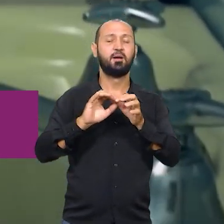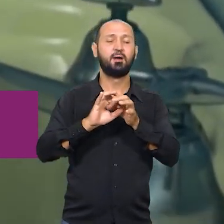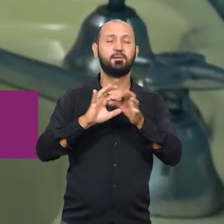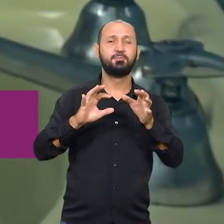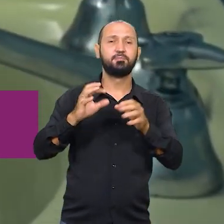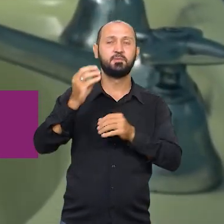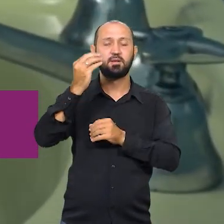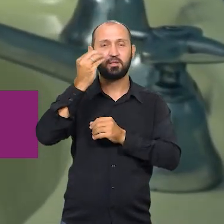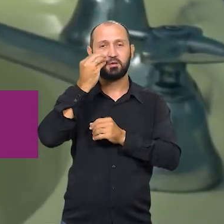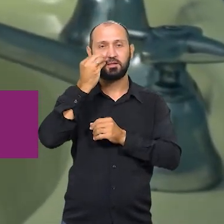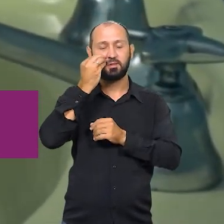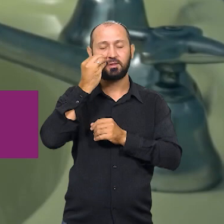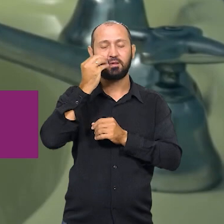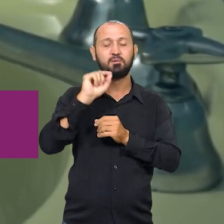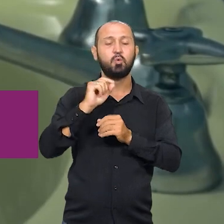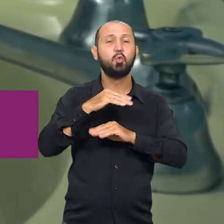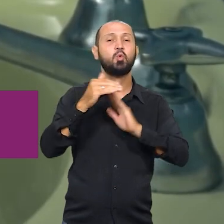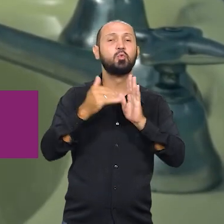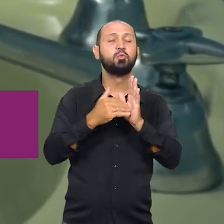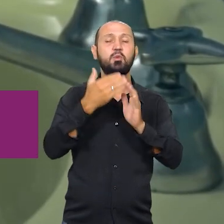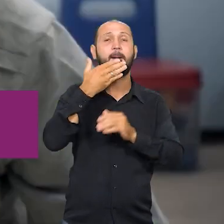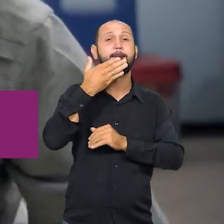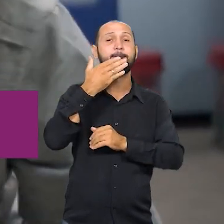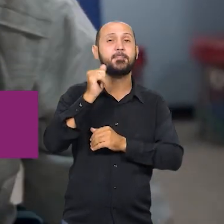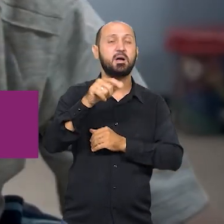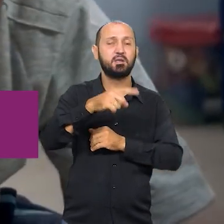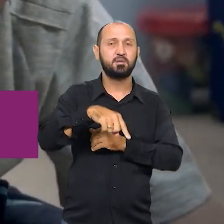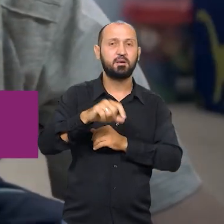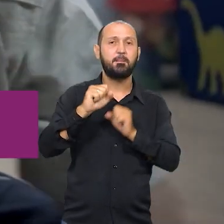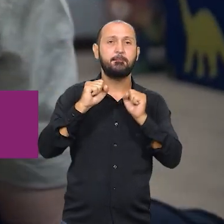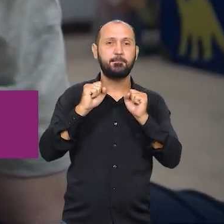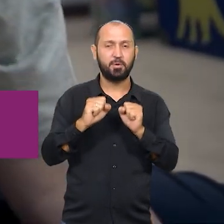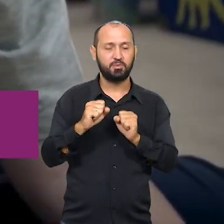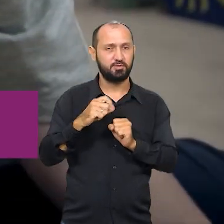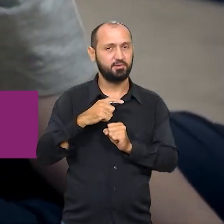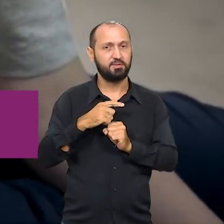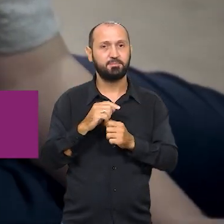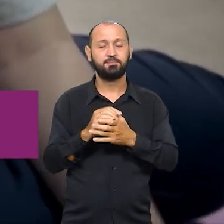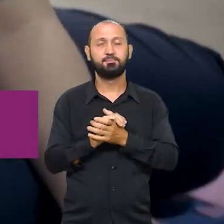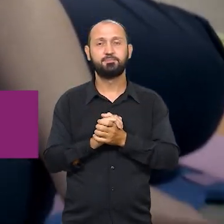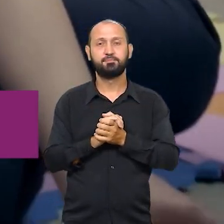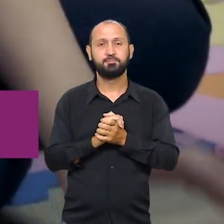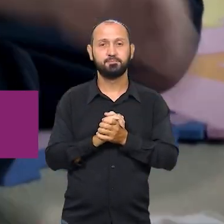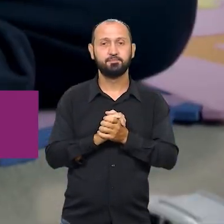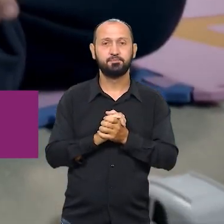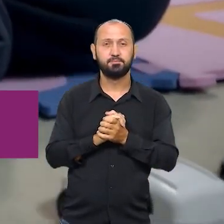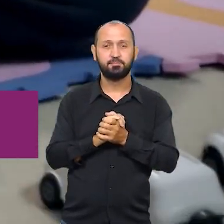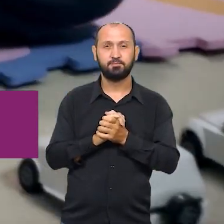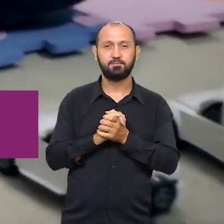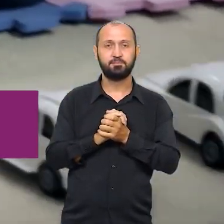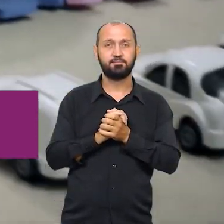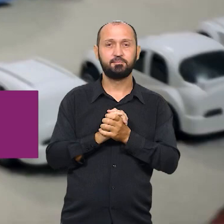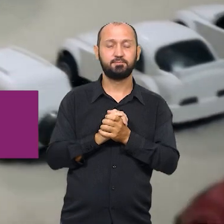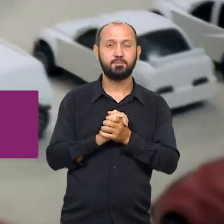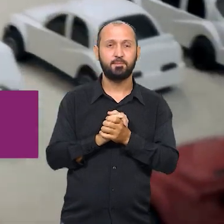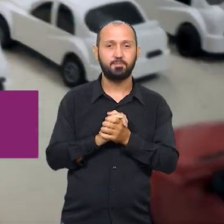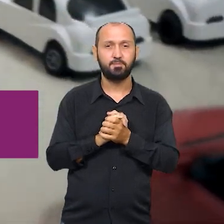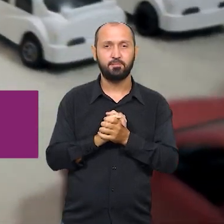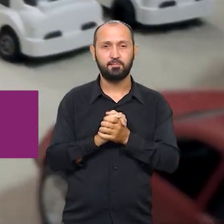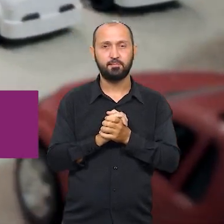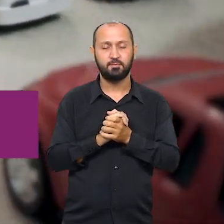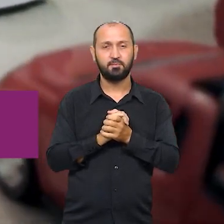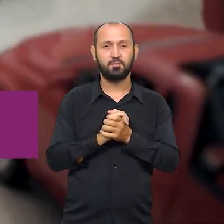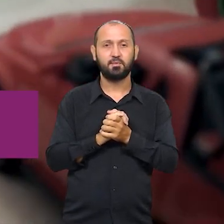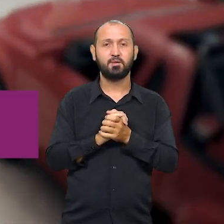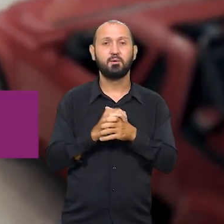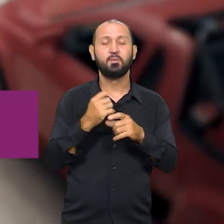tentar resgatar dela tudo o que de melhor ela pode, em termos de autonomia. Porque